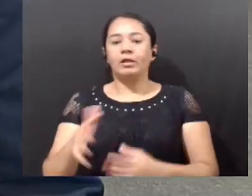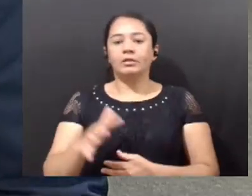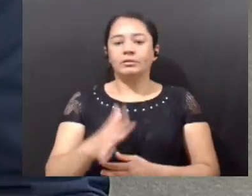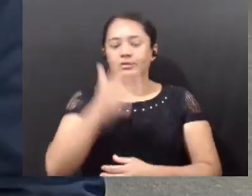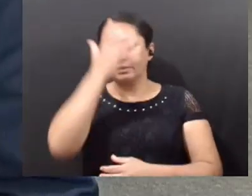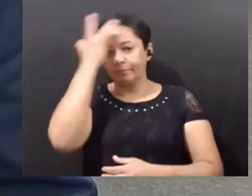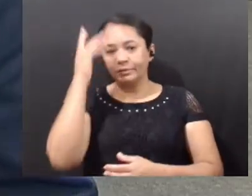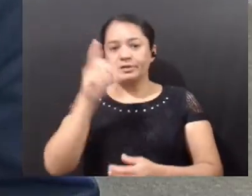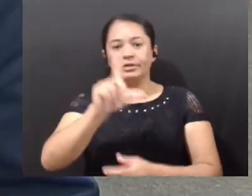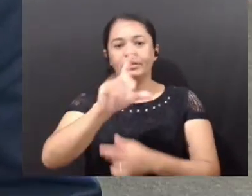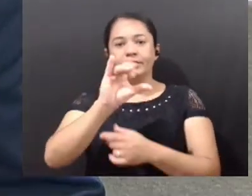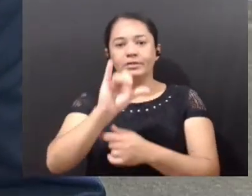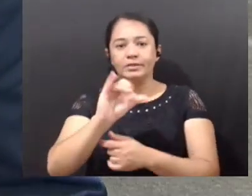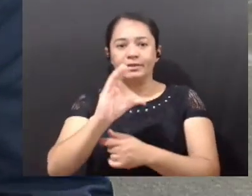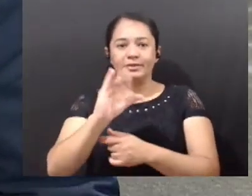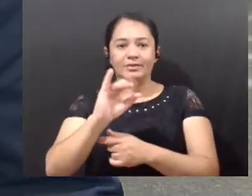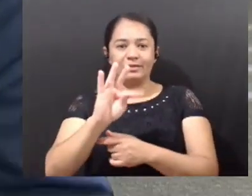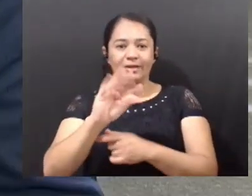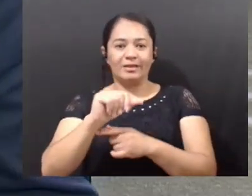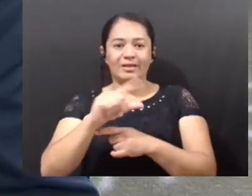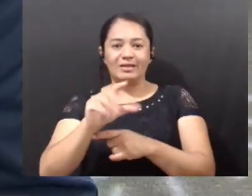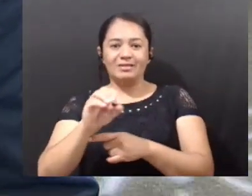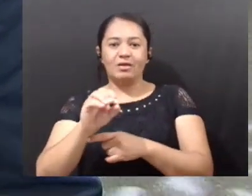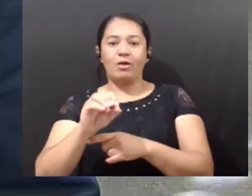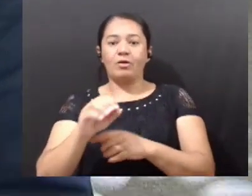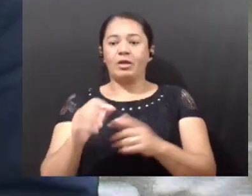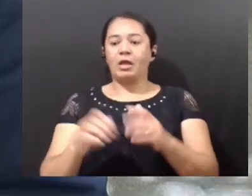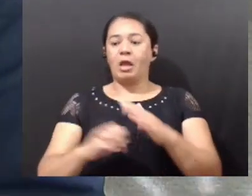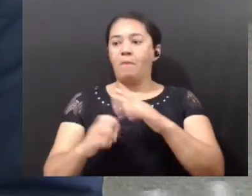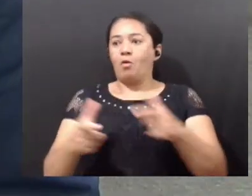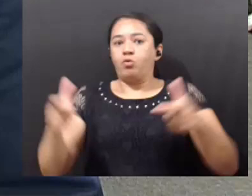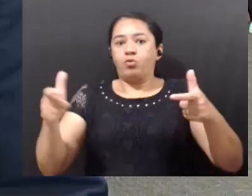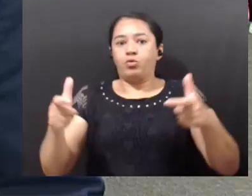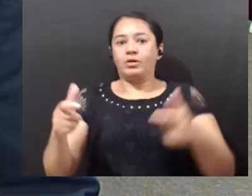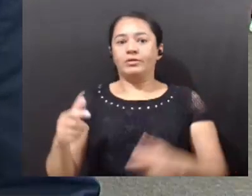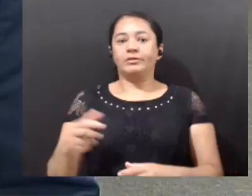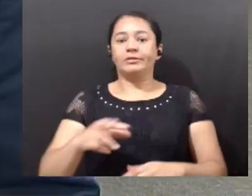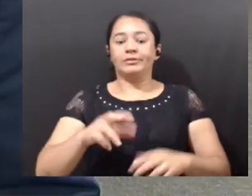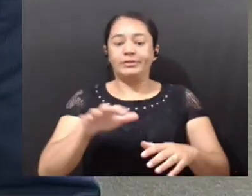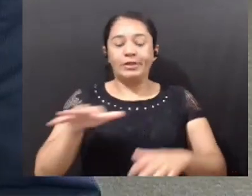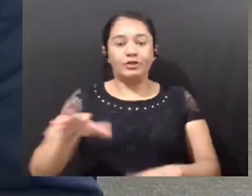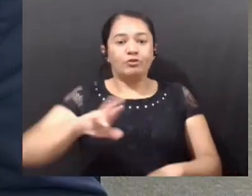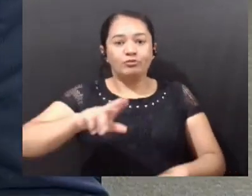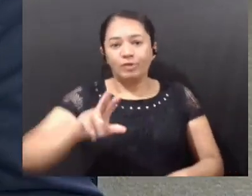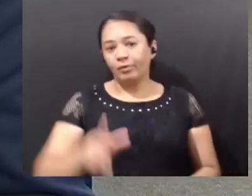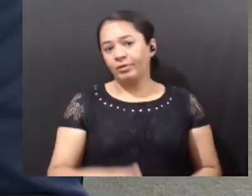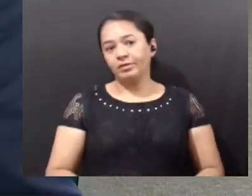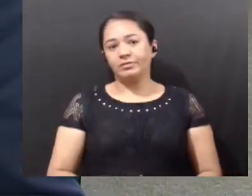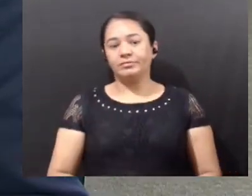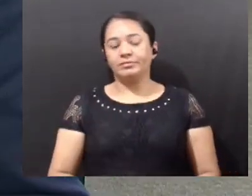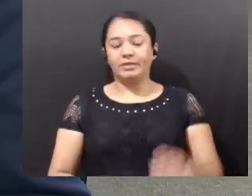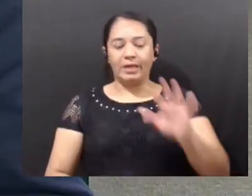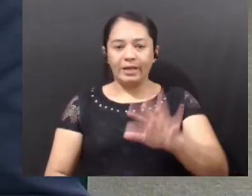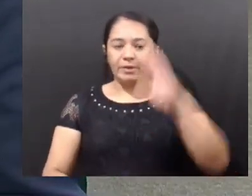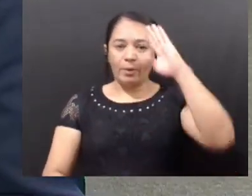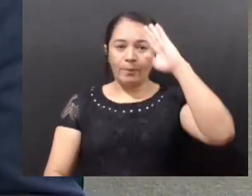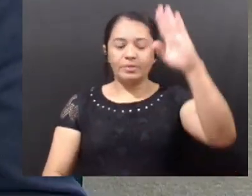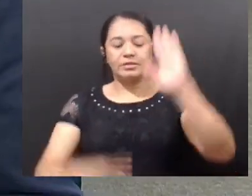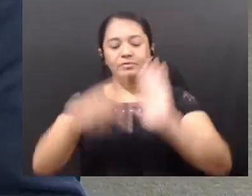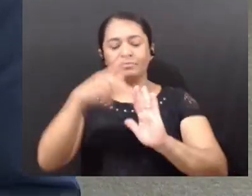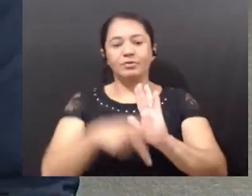demorada, é uma grande empresa, uma empresa que não é da região. Então, esse é o principal projeto que eu poderia te falar,